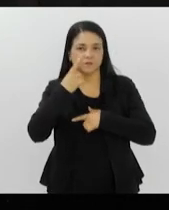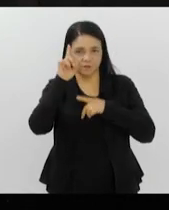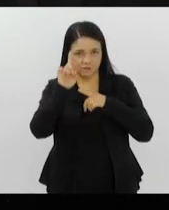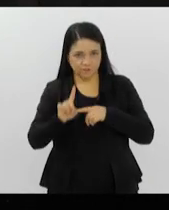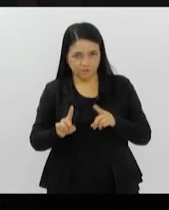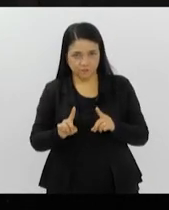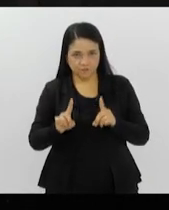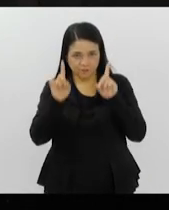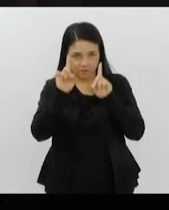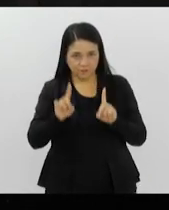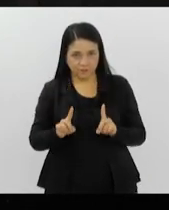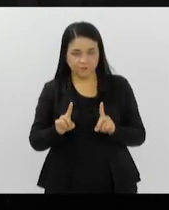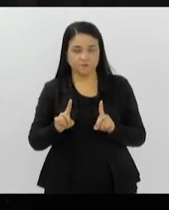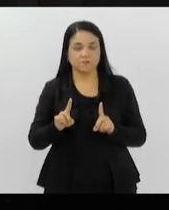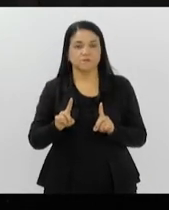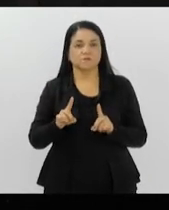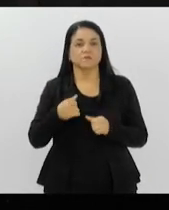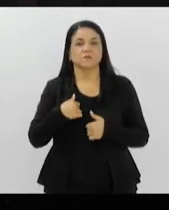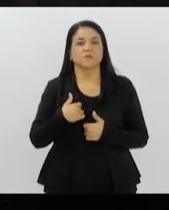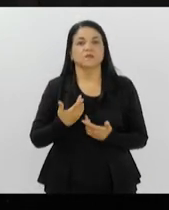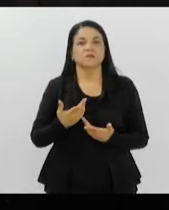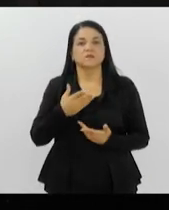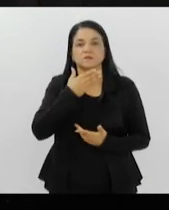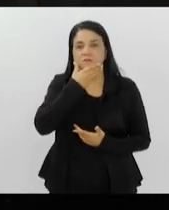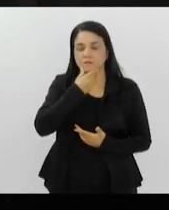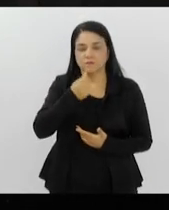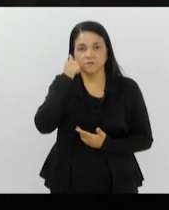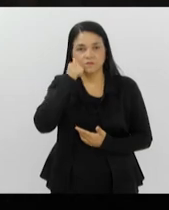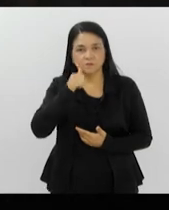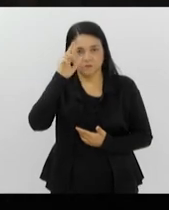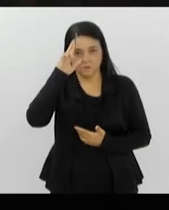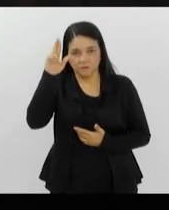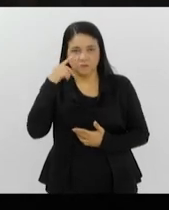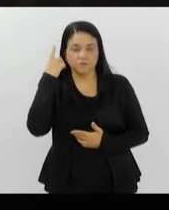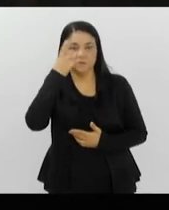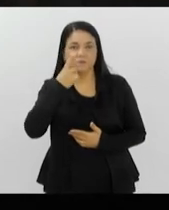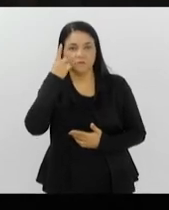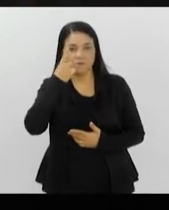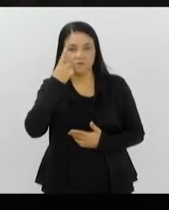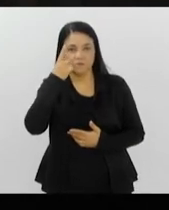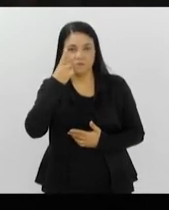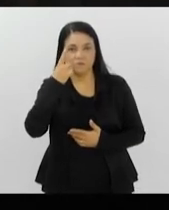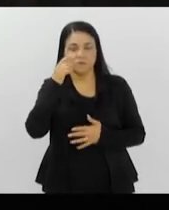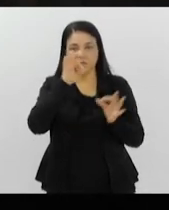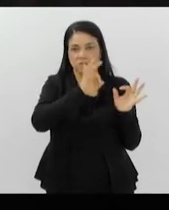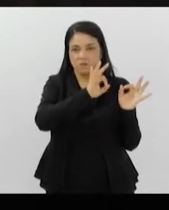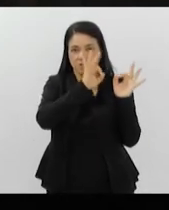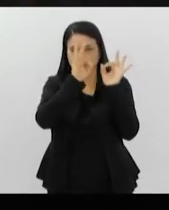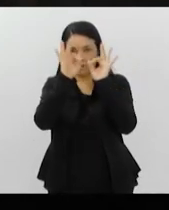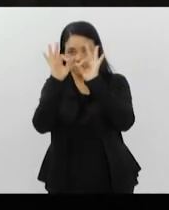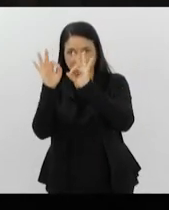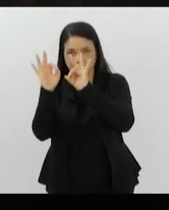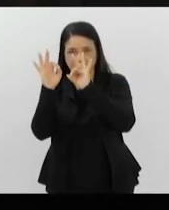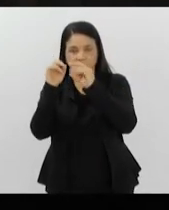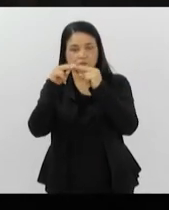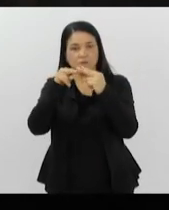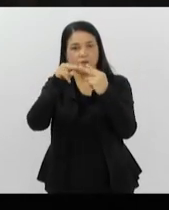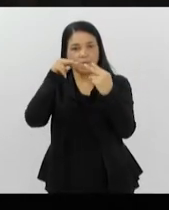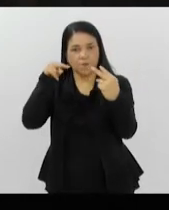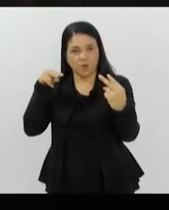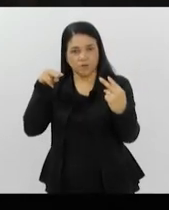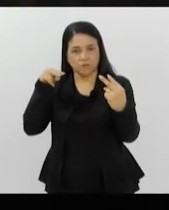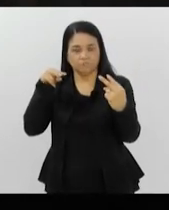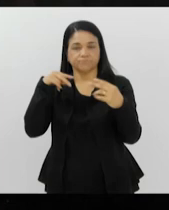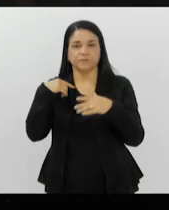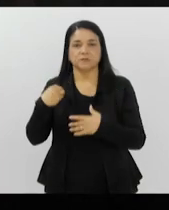auditivos, senhoras e senhores deputados que nos assistem de forma remota